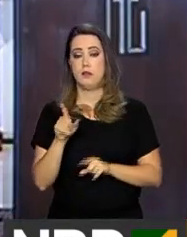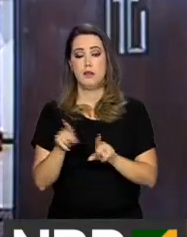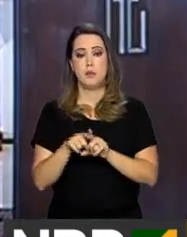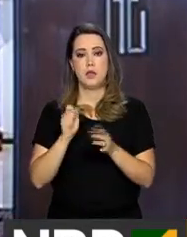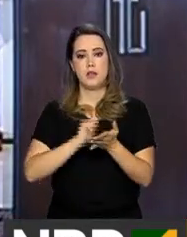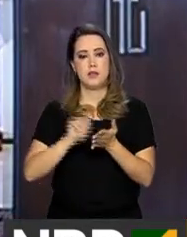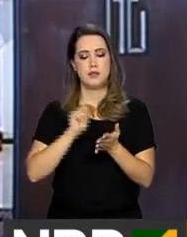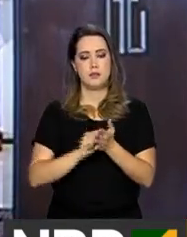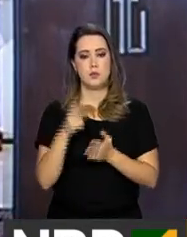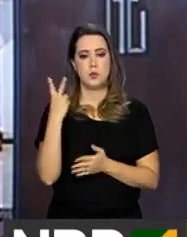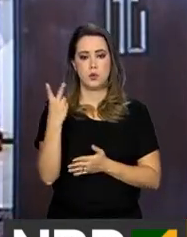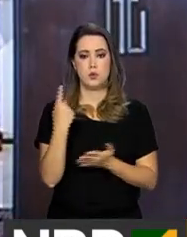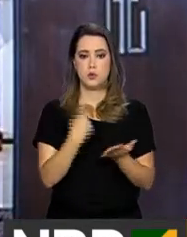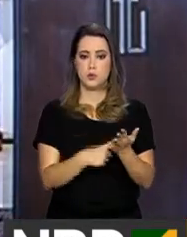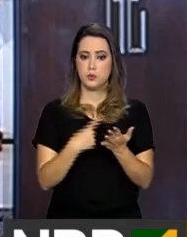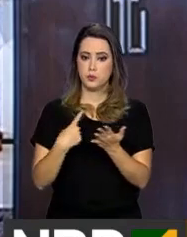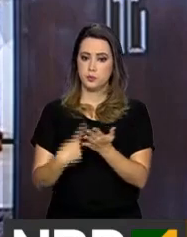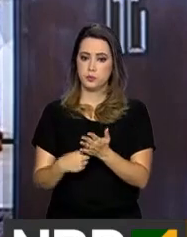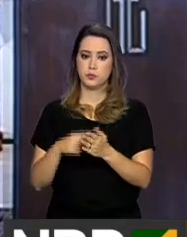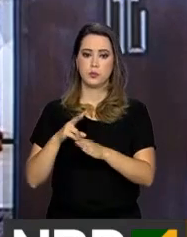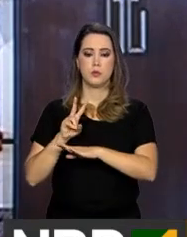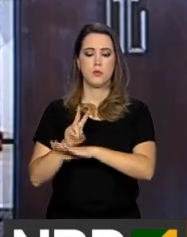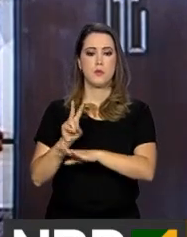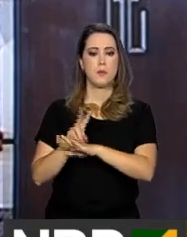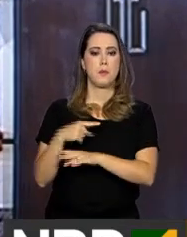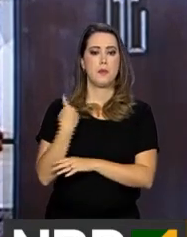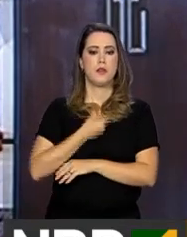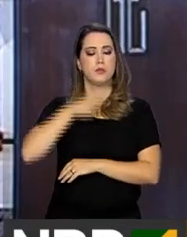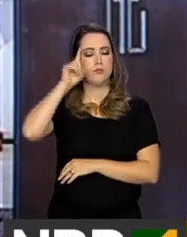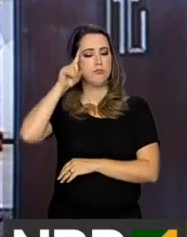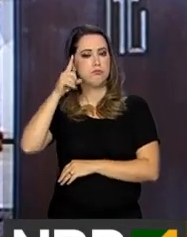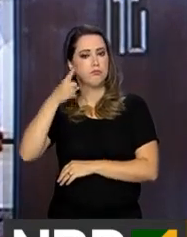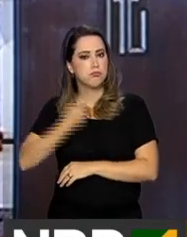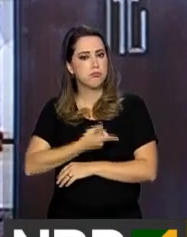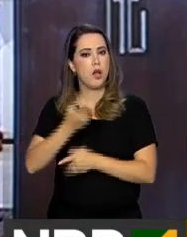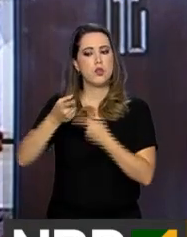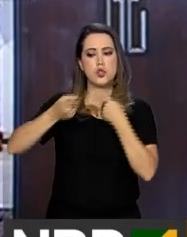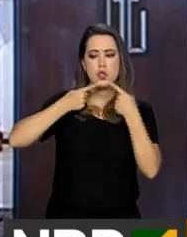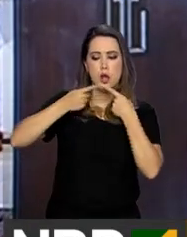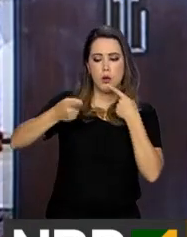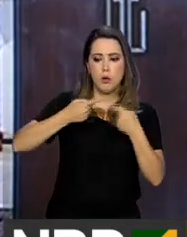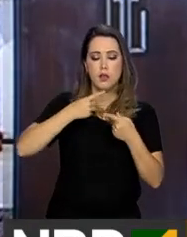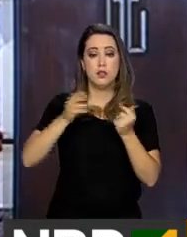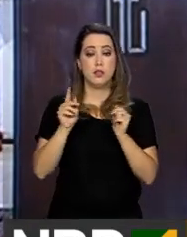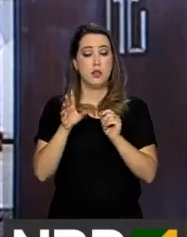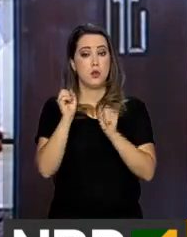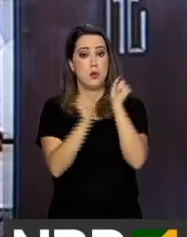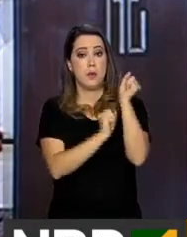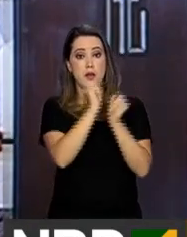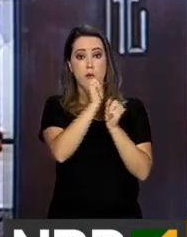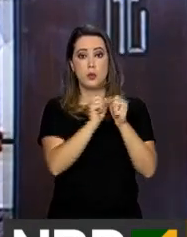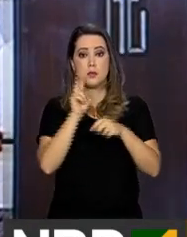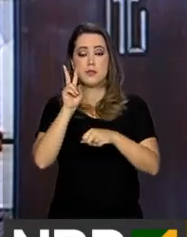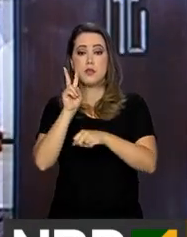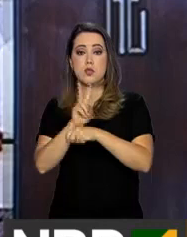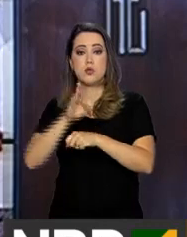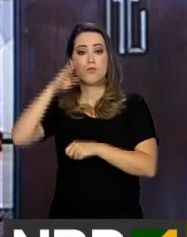acordos na área de defesa e estabelecemos mecanismos de diálogo sobre a indústria de